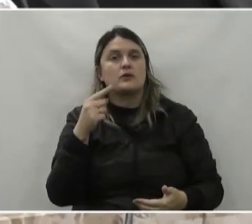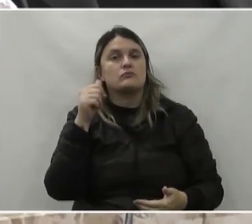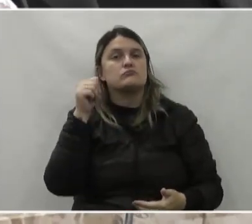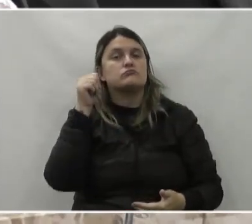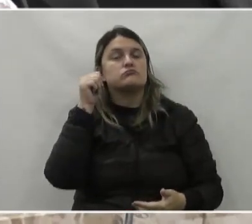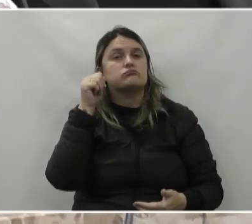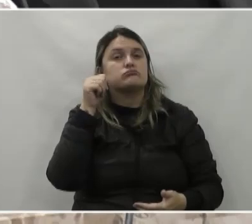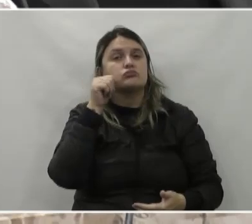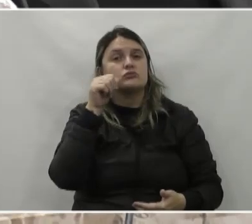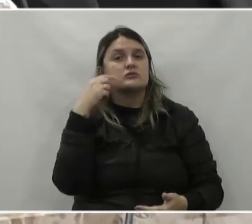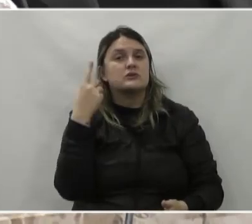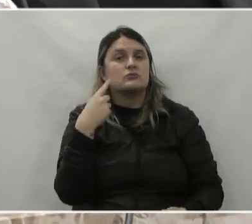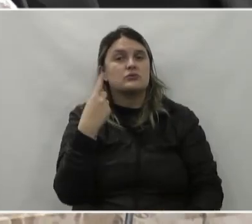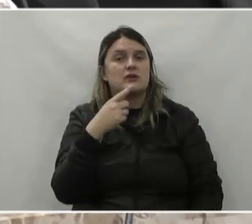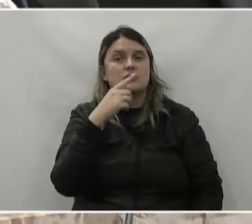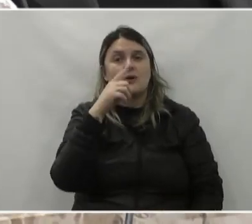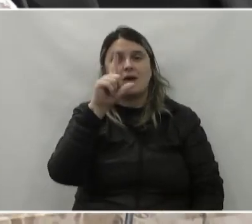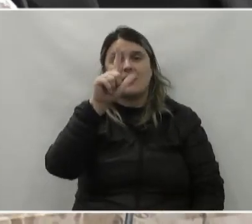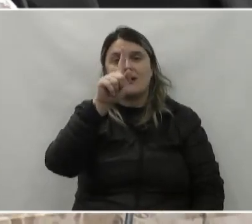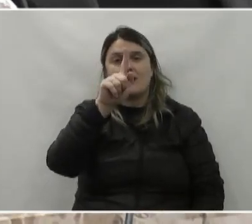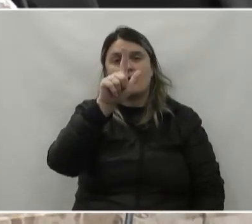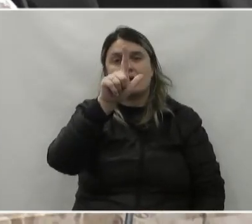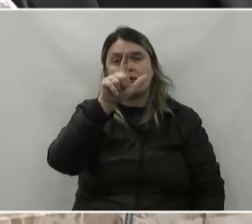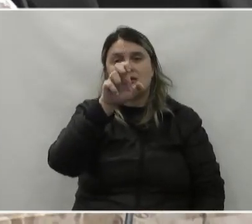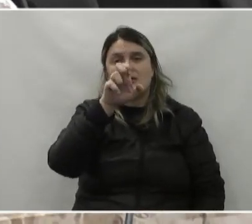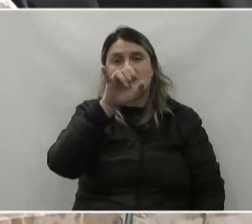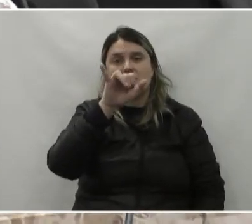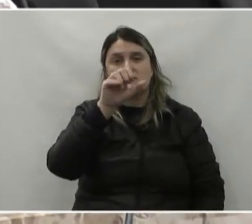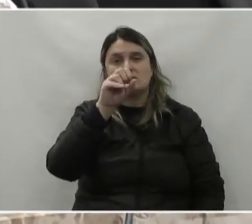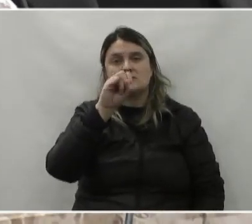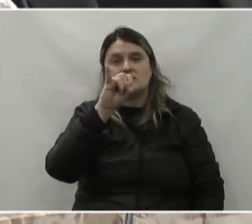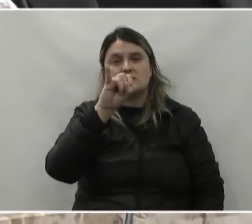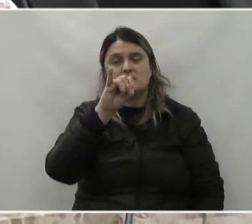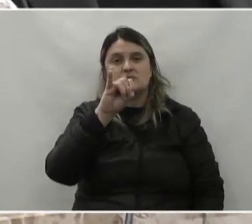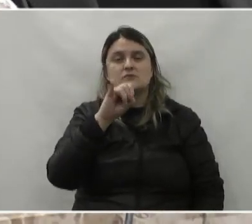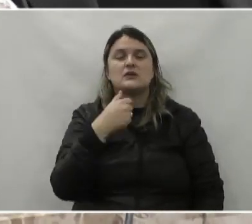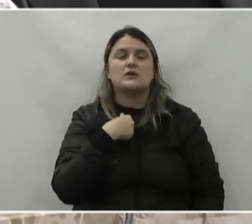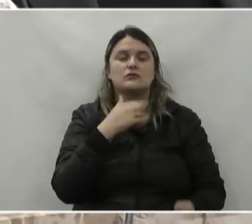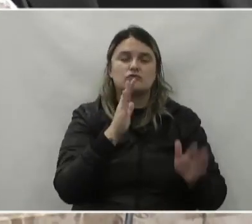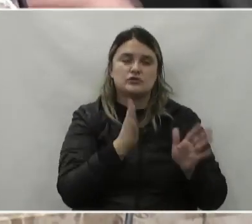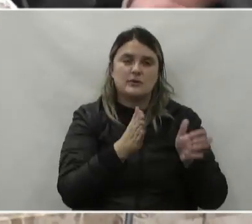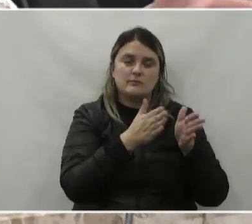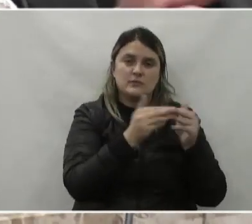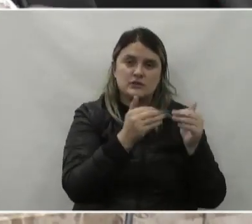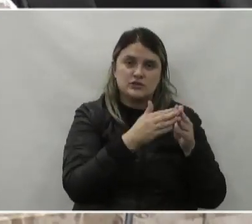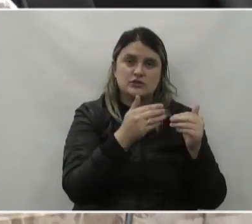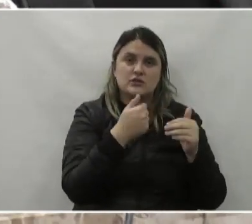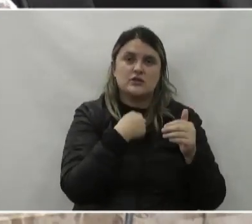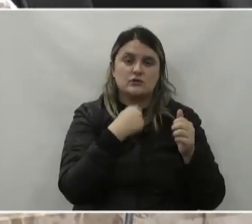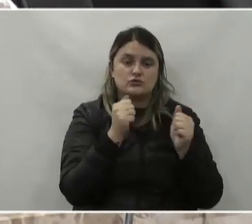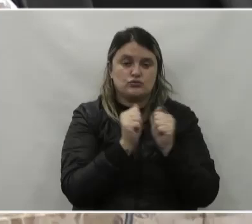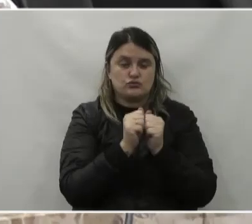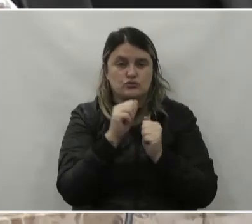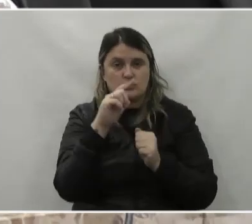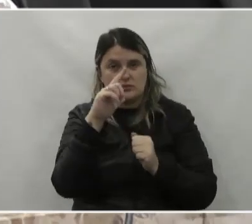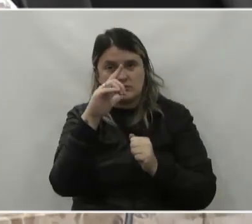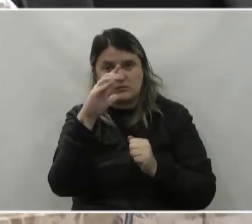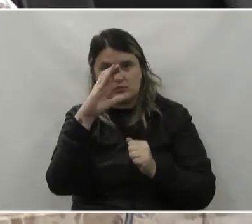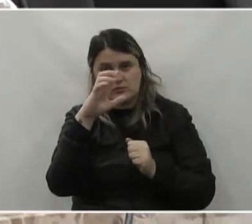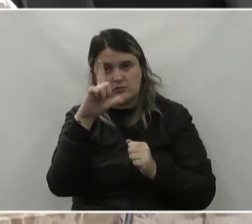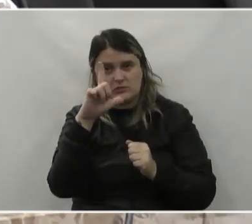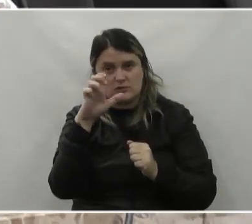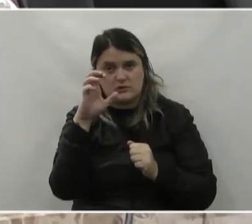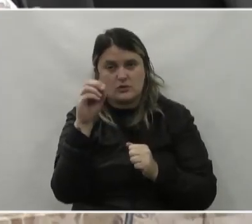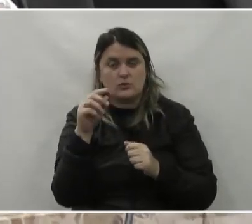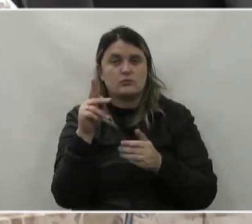via Ministério das Mulheres, que já solicitei ao Executivo para que o pedido que eu e a vereadora Cléo fizemos para que o programa,